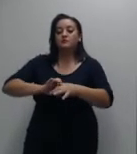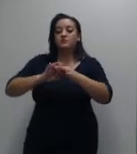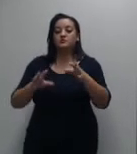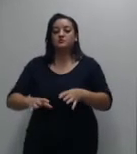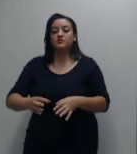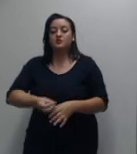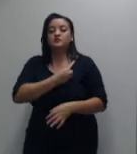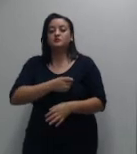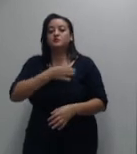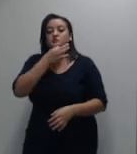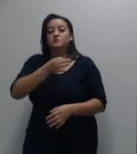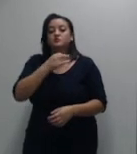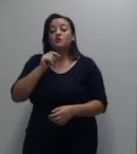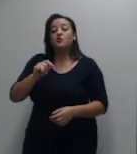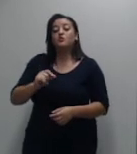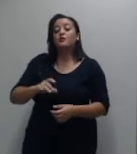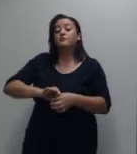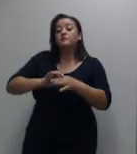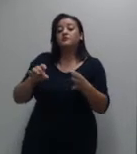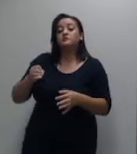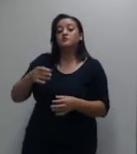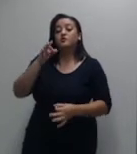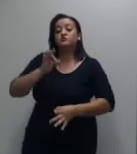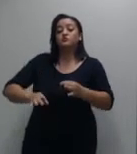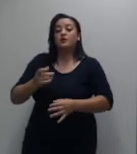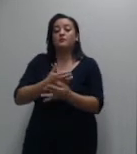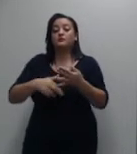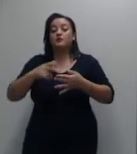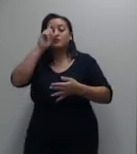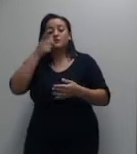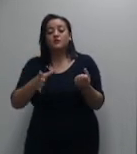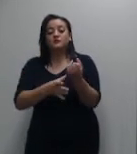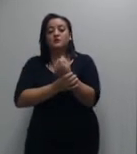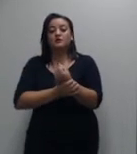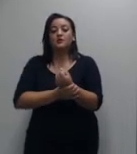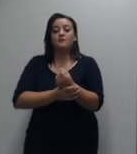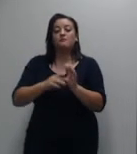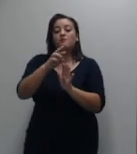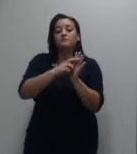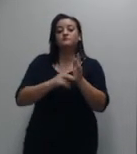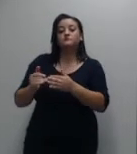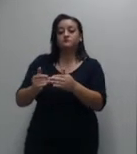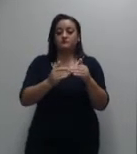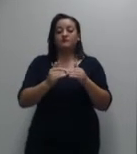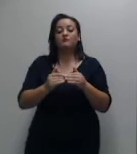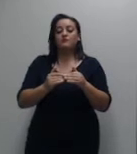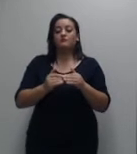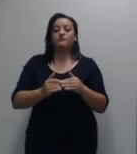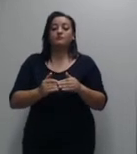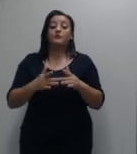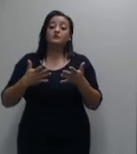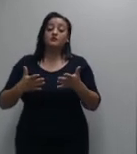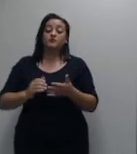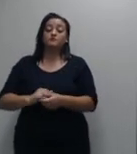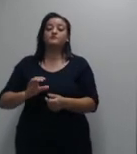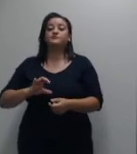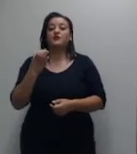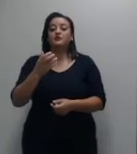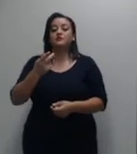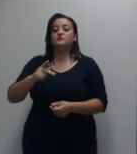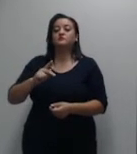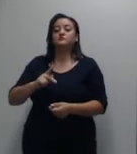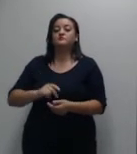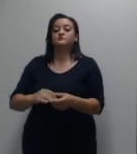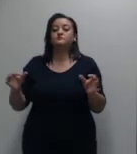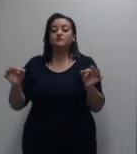o que era permitido se o julgamento fosse feito um recurso em mandado de segurança o Regimento prevê as hipóteses logo a decisão de sua saliência